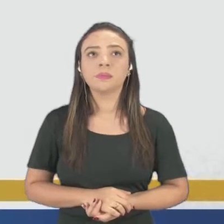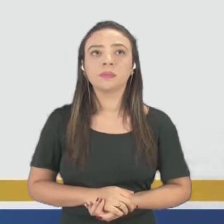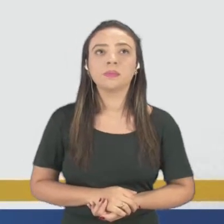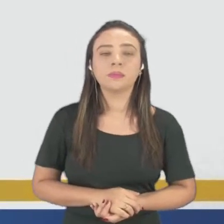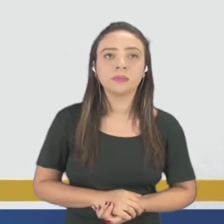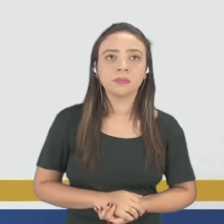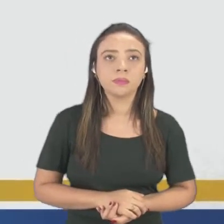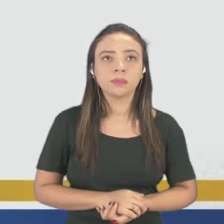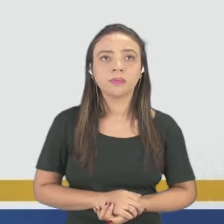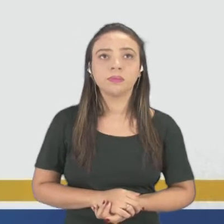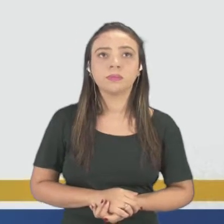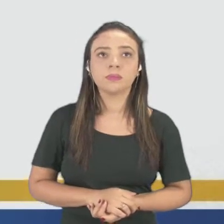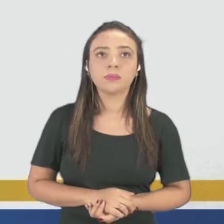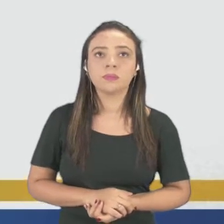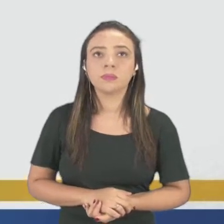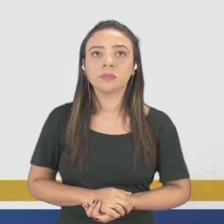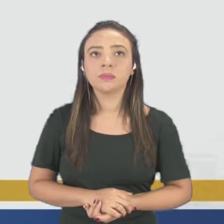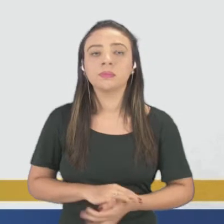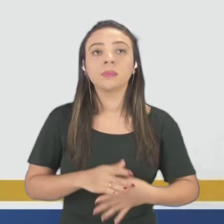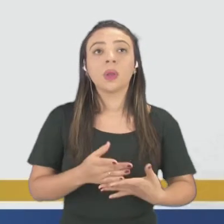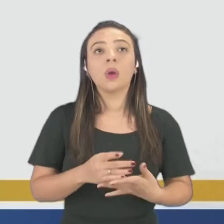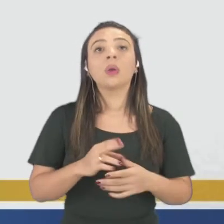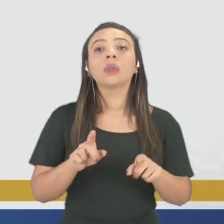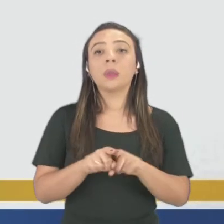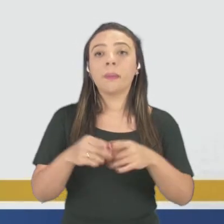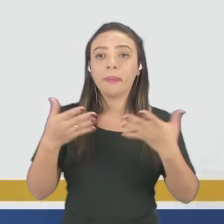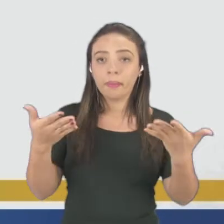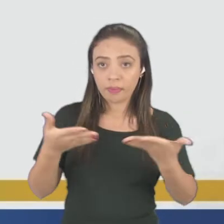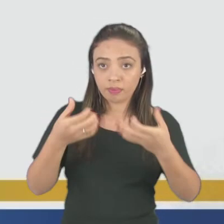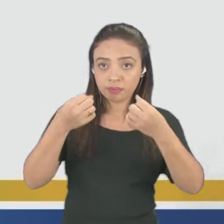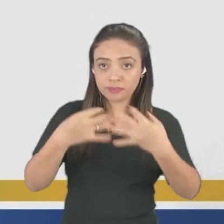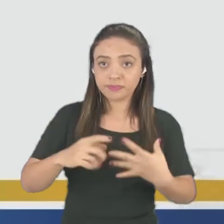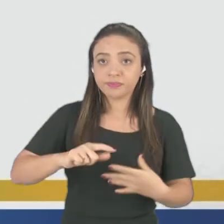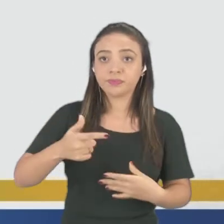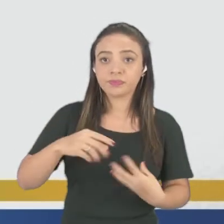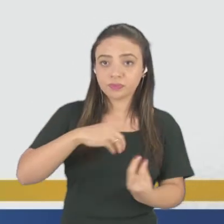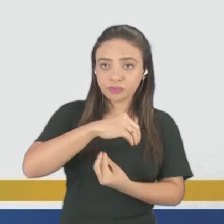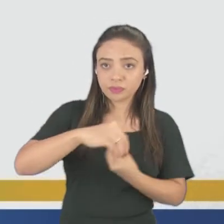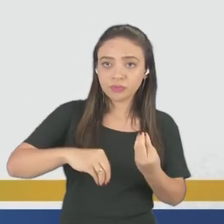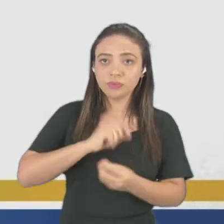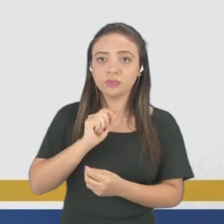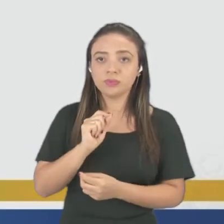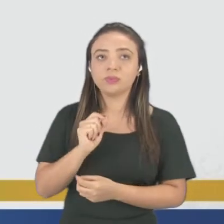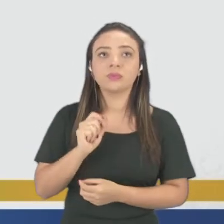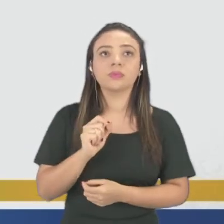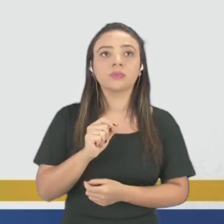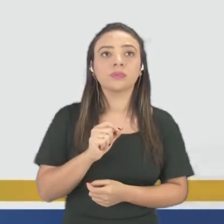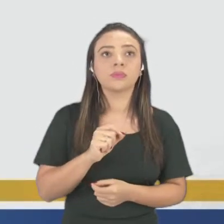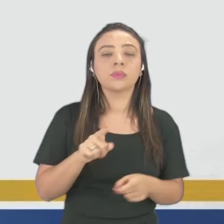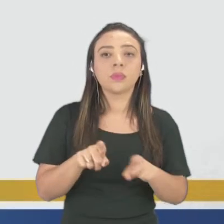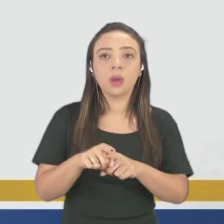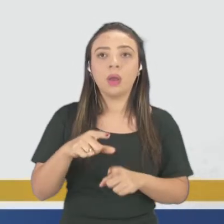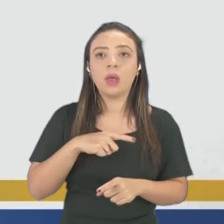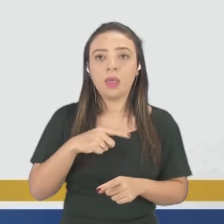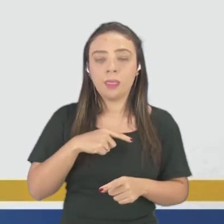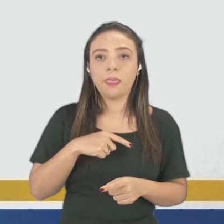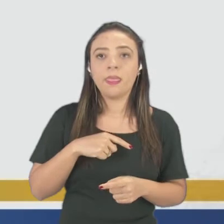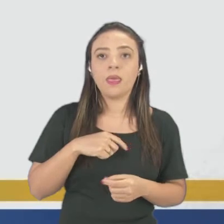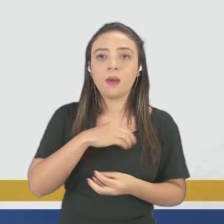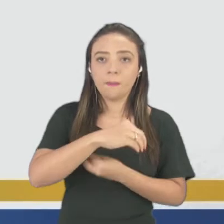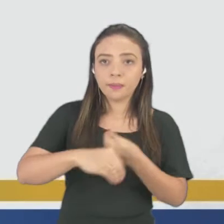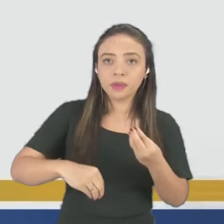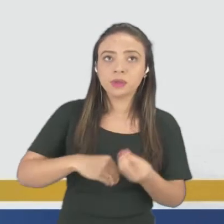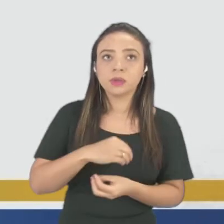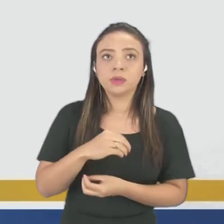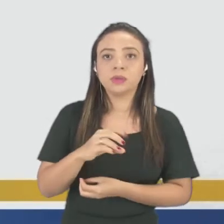melatonina e do PA Beleza agora a gente vai falar de outras substâncias que possui também funções mistas